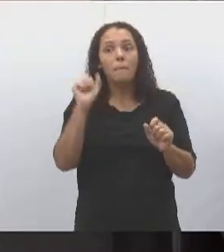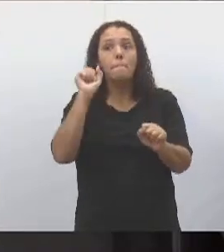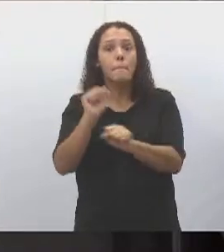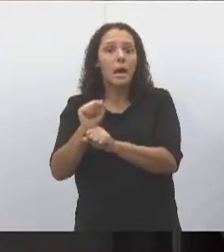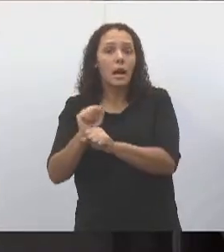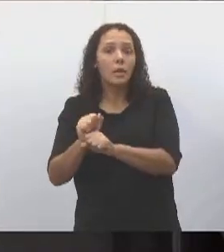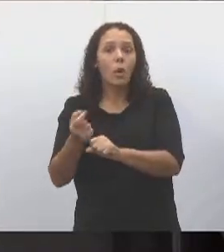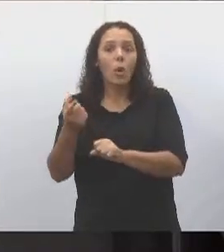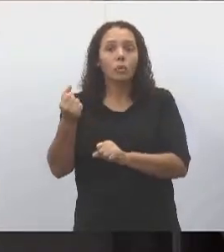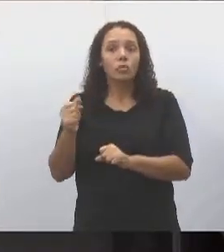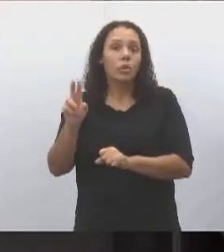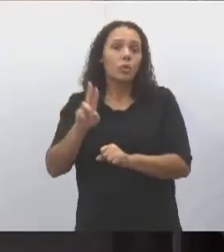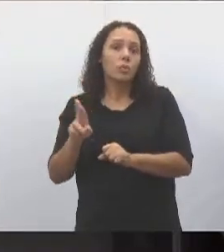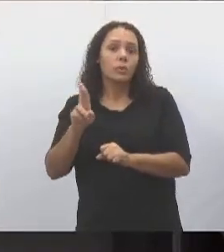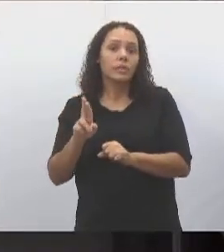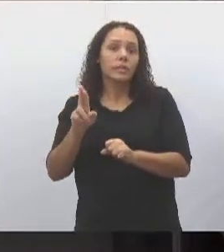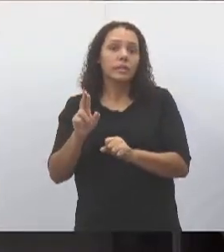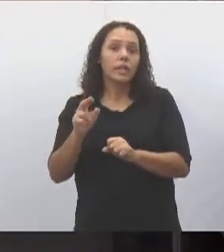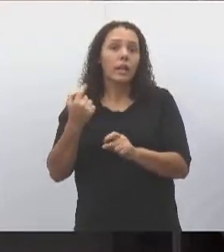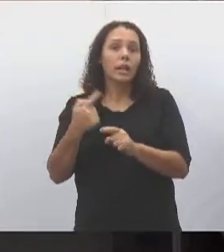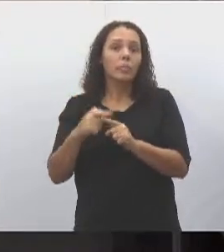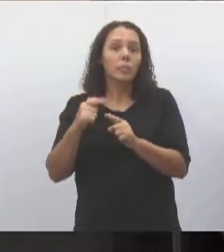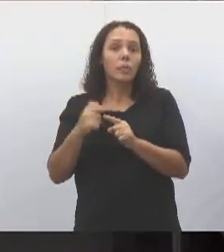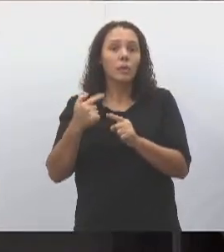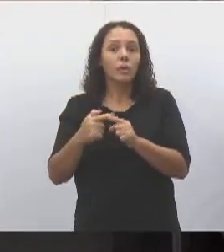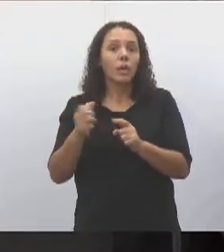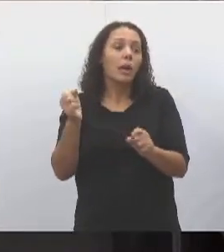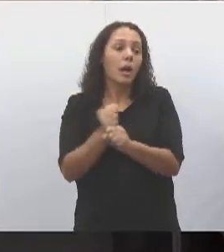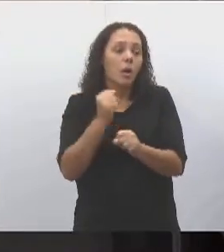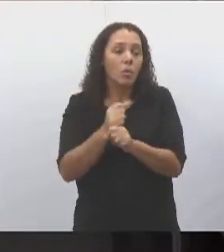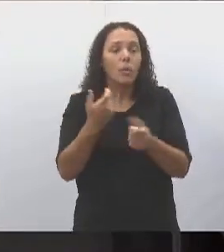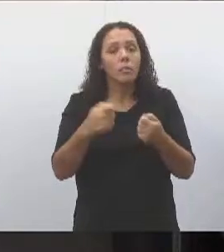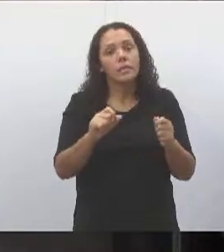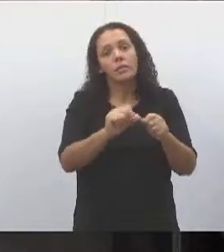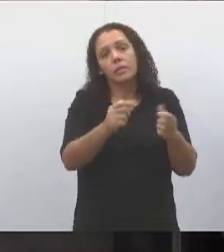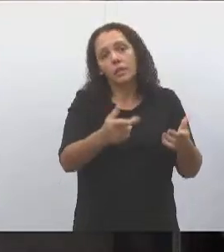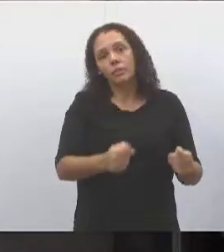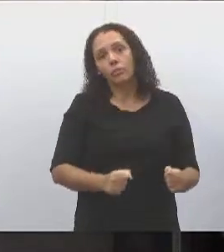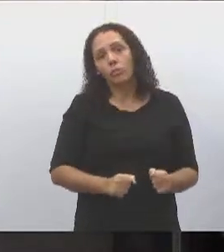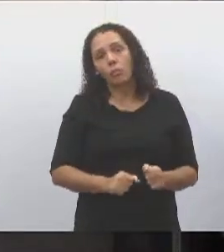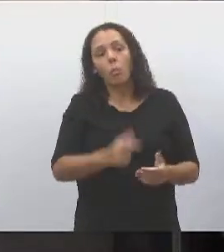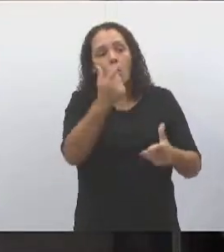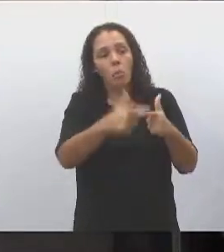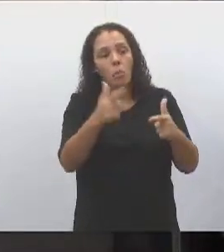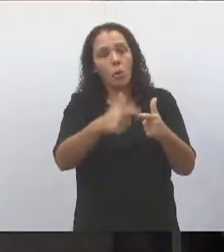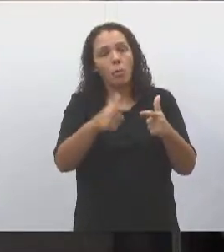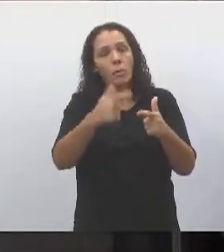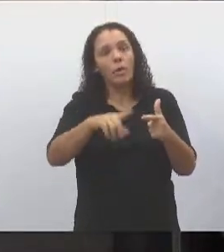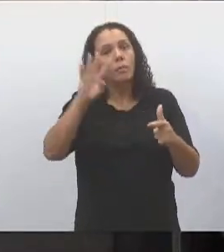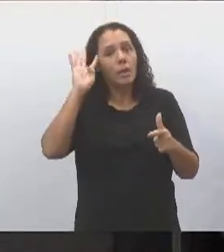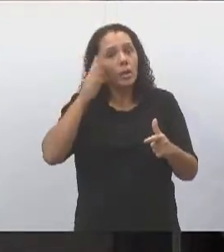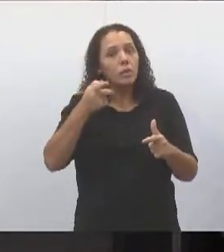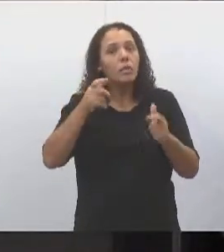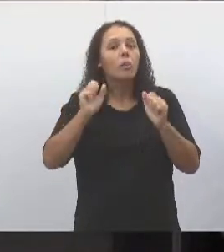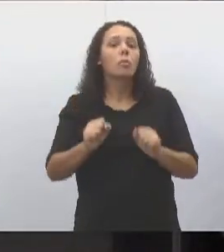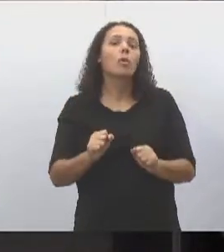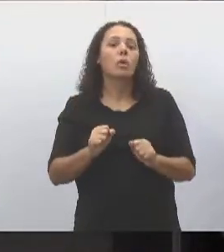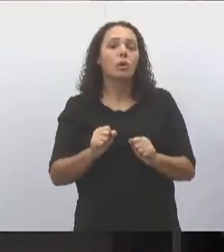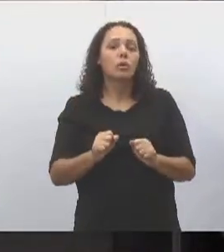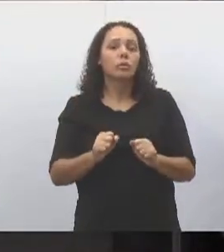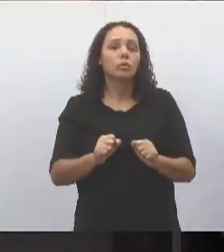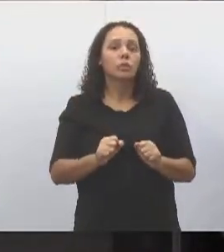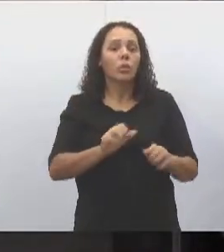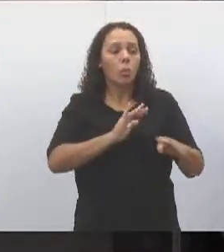com as obras que tem que ser feita, porque pode resolver o problema jurídico com o JAL todo